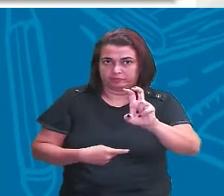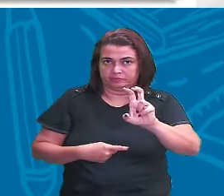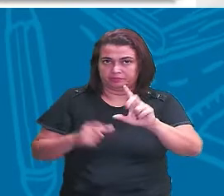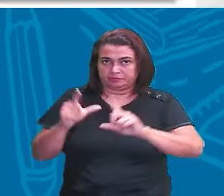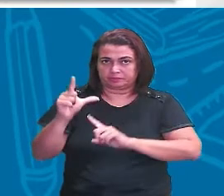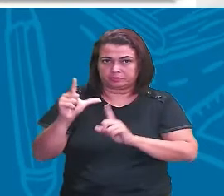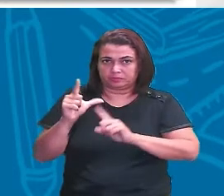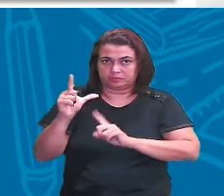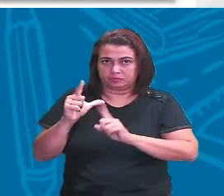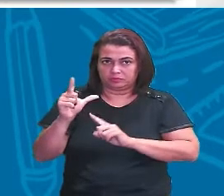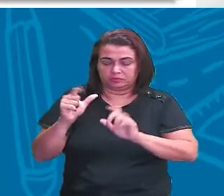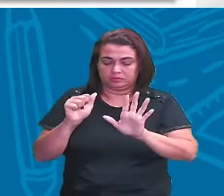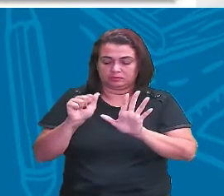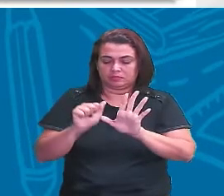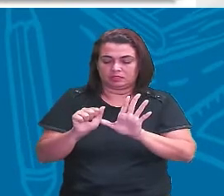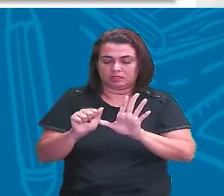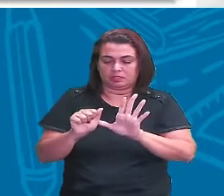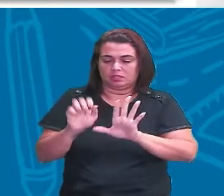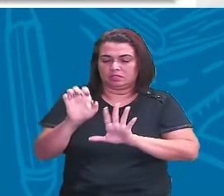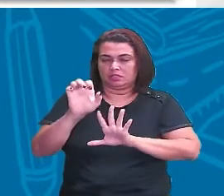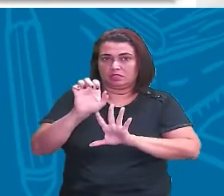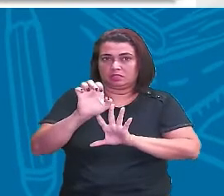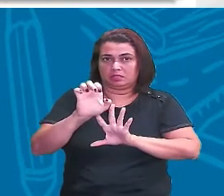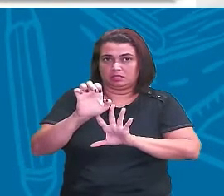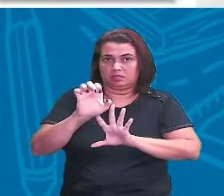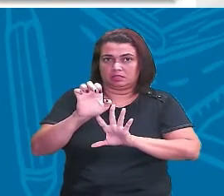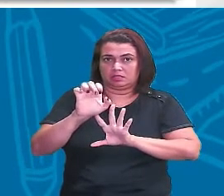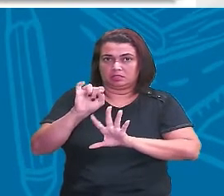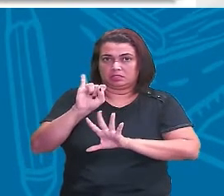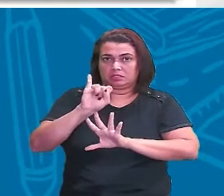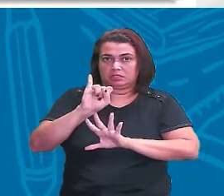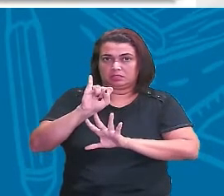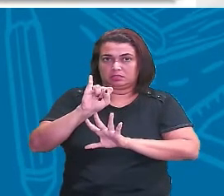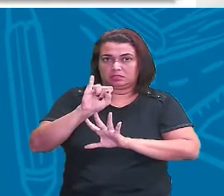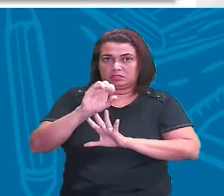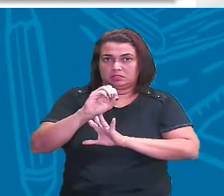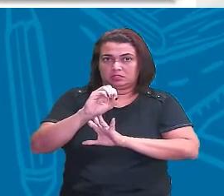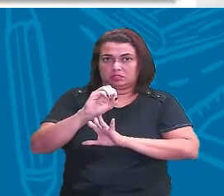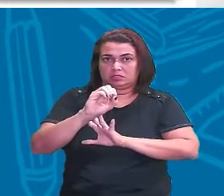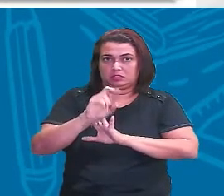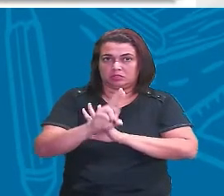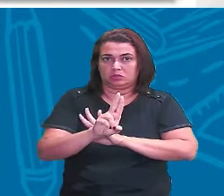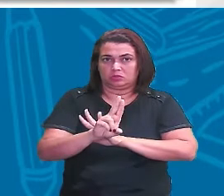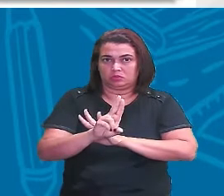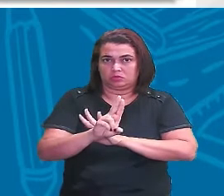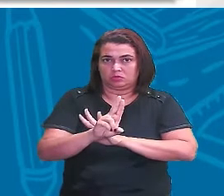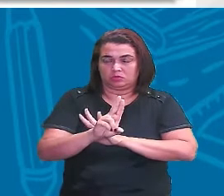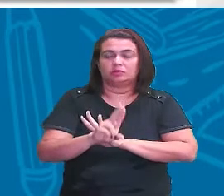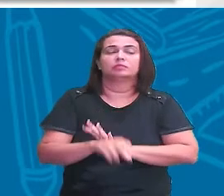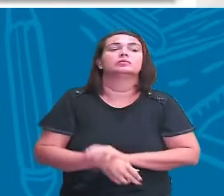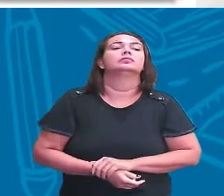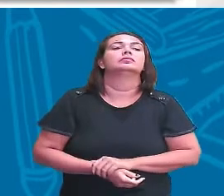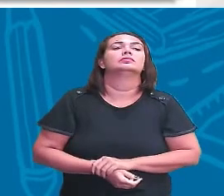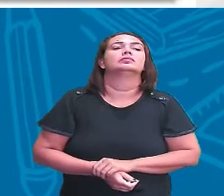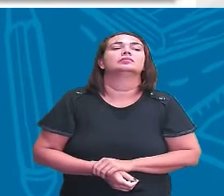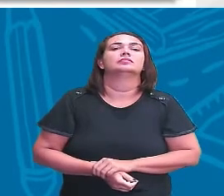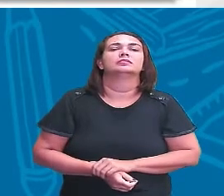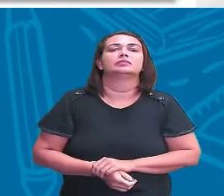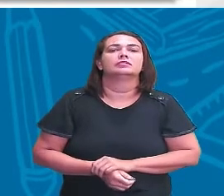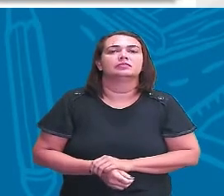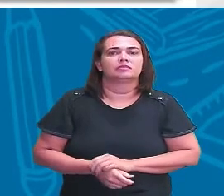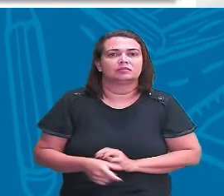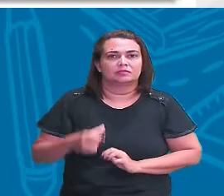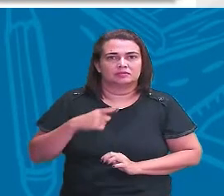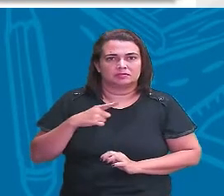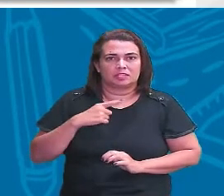letrinhas, que é o A, o E, I, O e U, né?